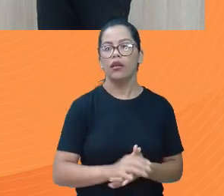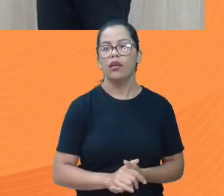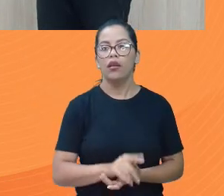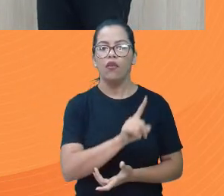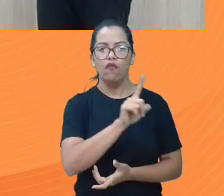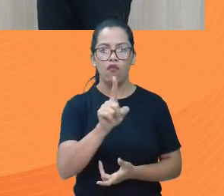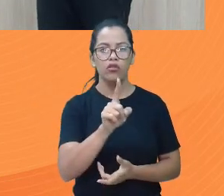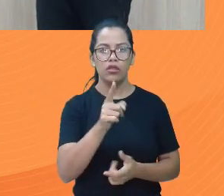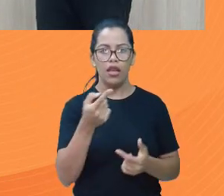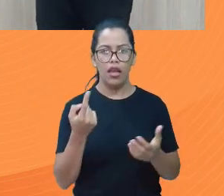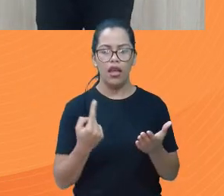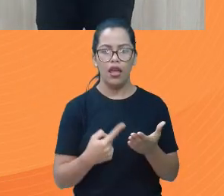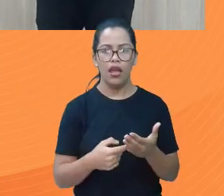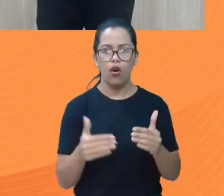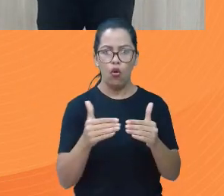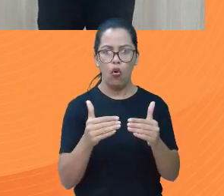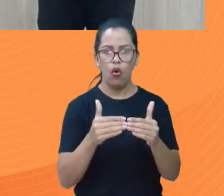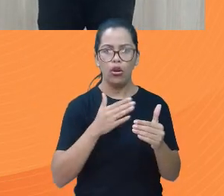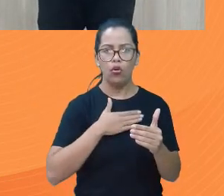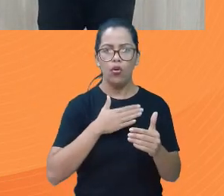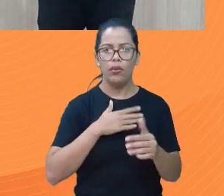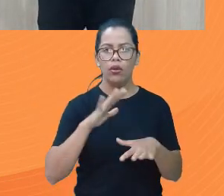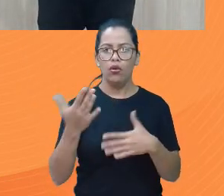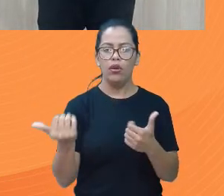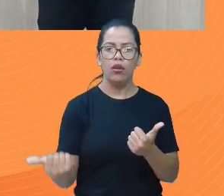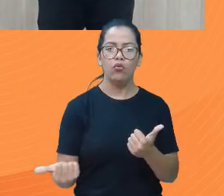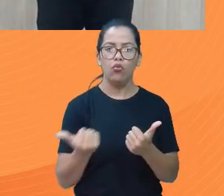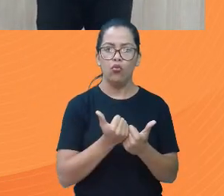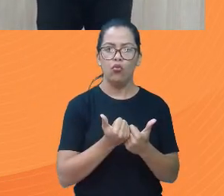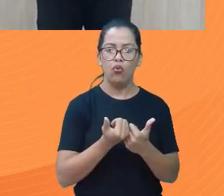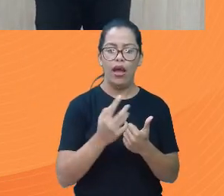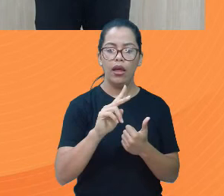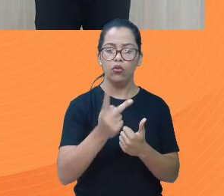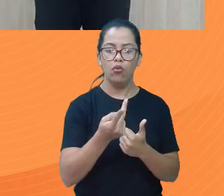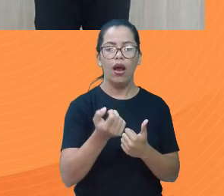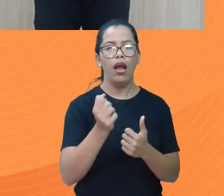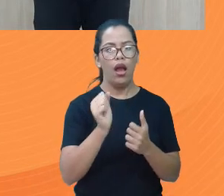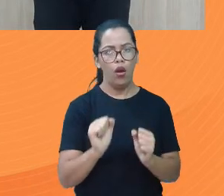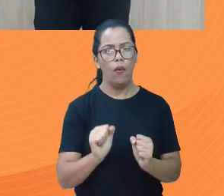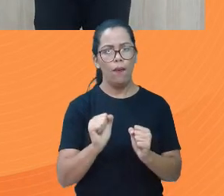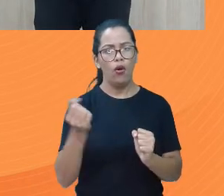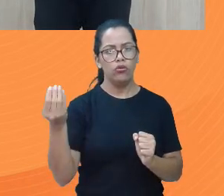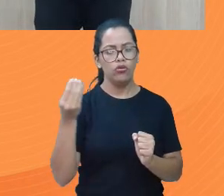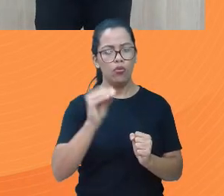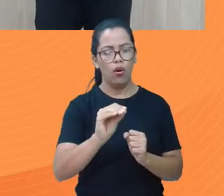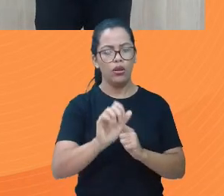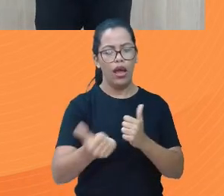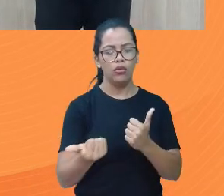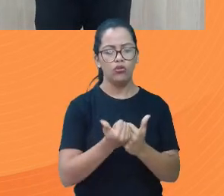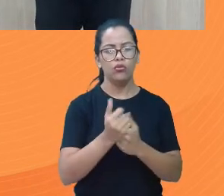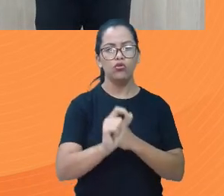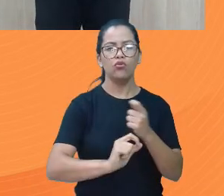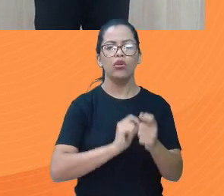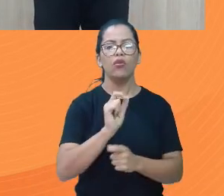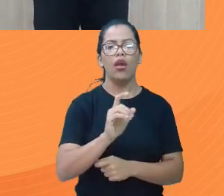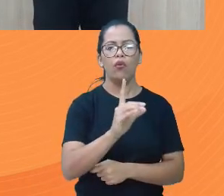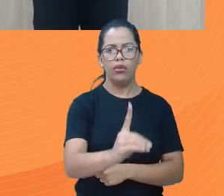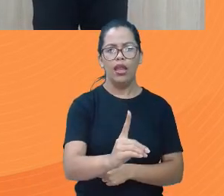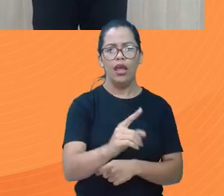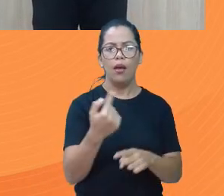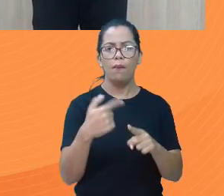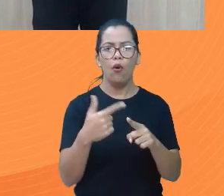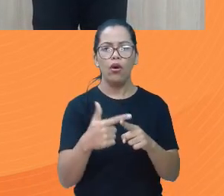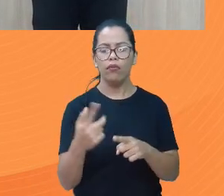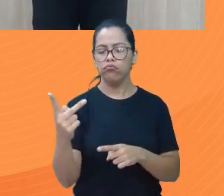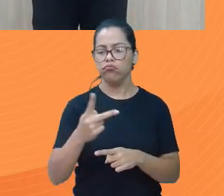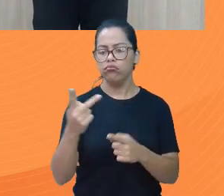concorda comigo que no lugar desse ângulo H, eu posso colocar um ângulo D, o ângulo H, ele é congruente ao